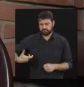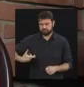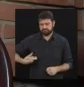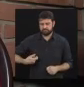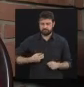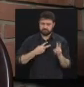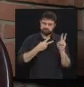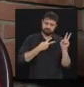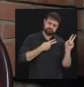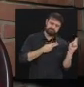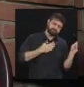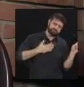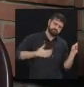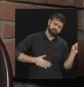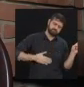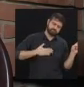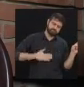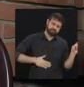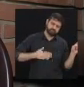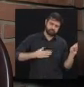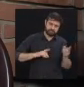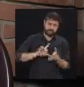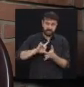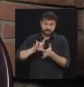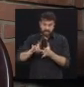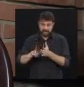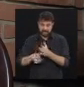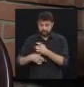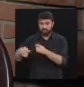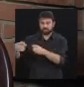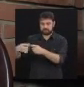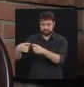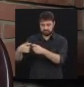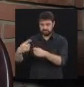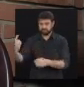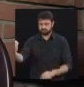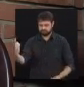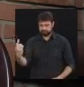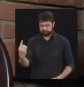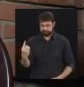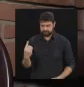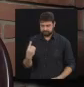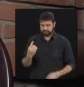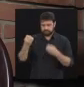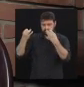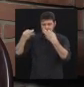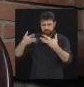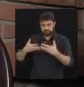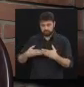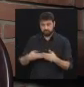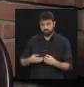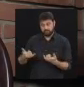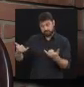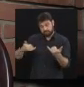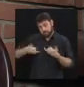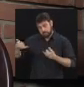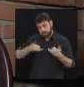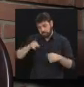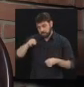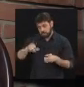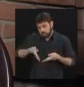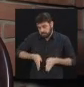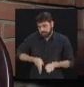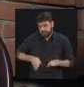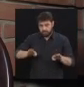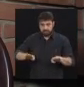eu dormir, relaxar. E aí no outro dia o pediatra veio, conversou comigo, só falou que ele tinha pé torto, mas